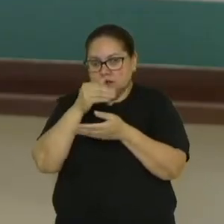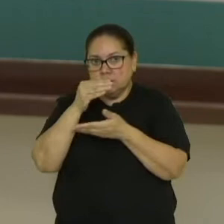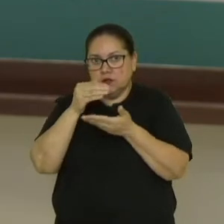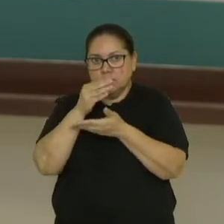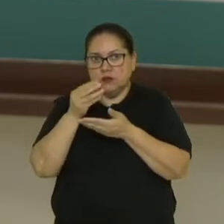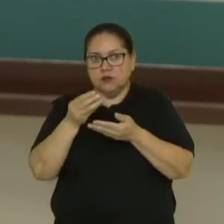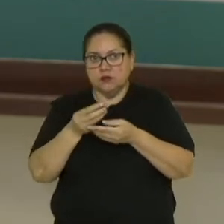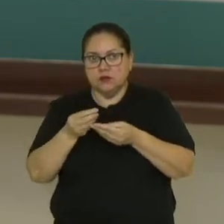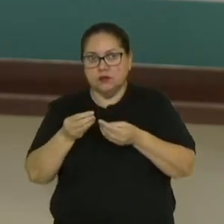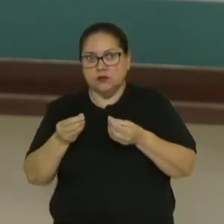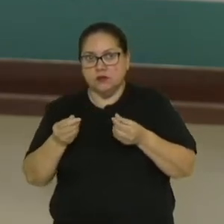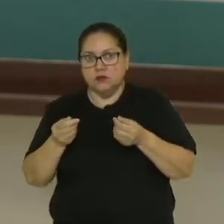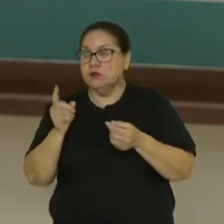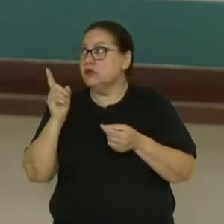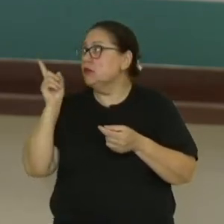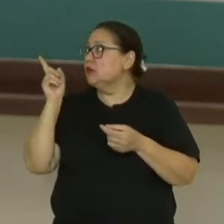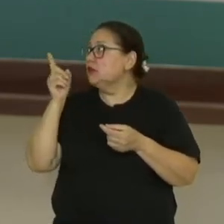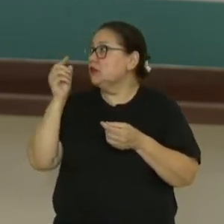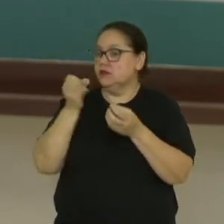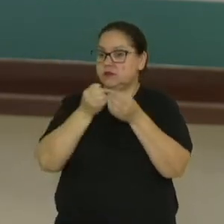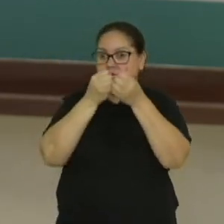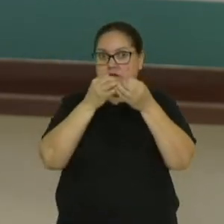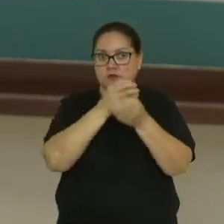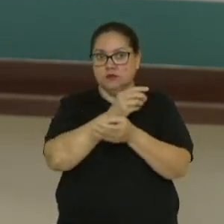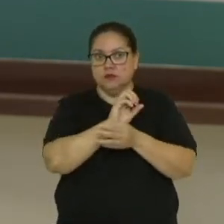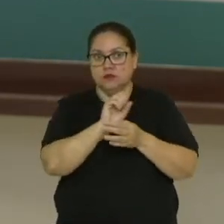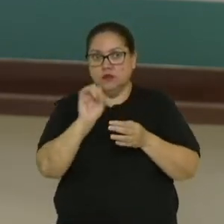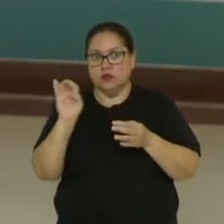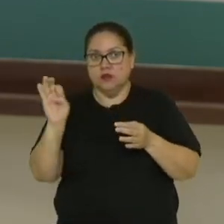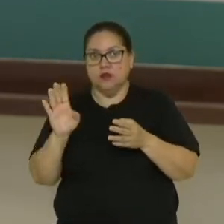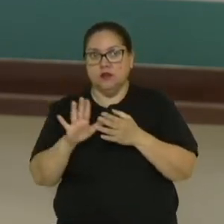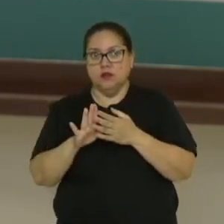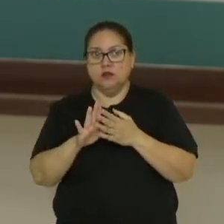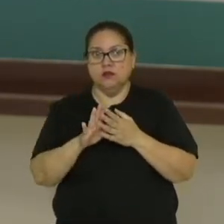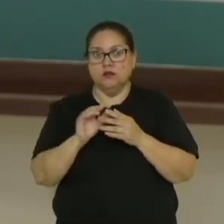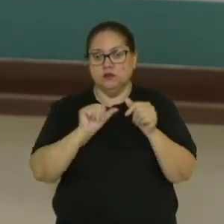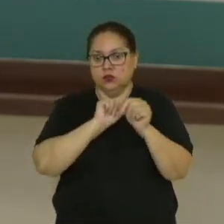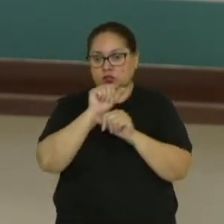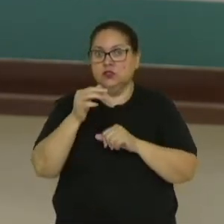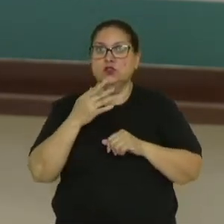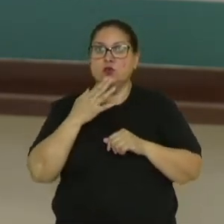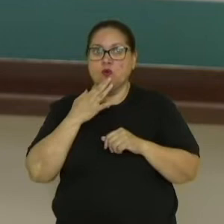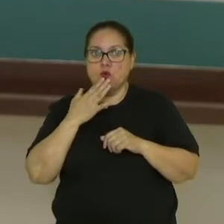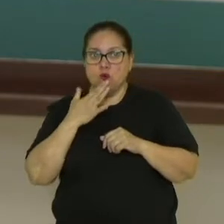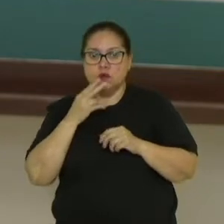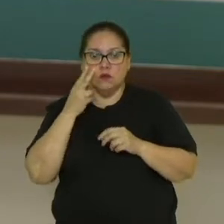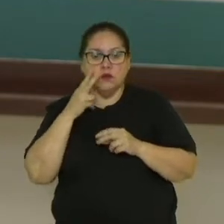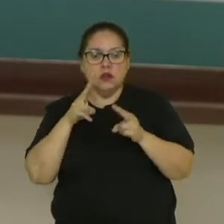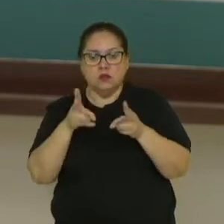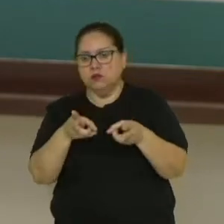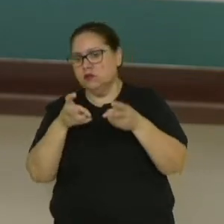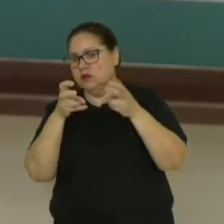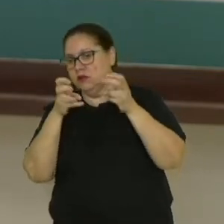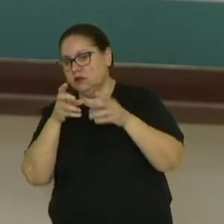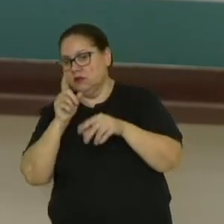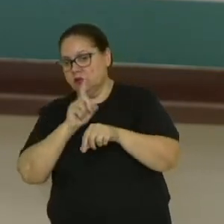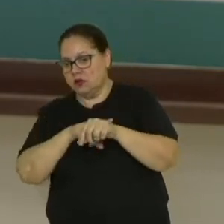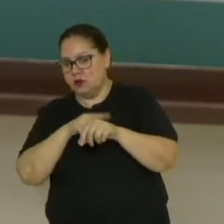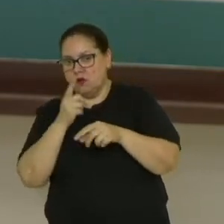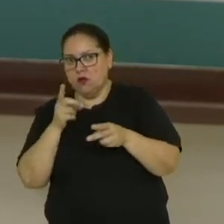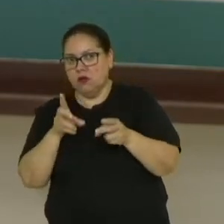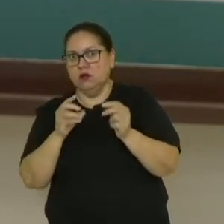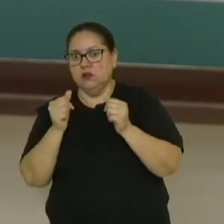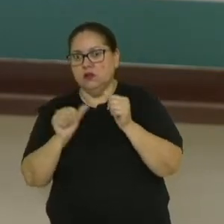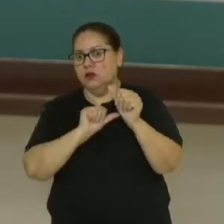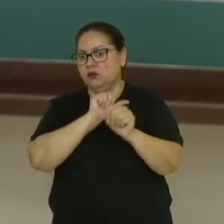embaixo a gente tem essa reação descrita aqui. Então, a gente está vendo uma mudança de cor, que é uma evidência de ocorrência de reação química,